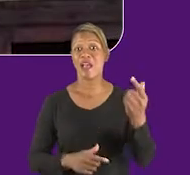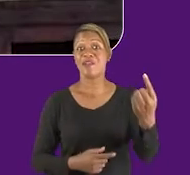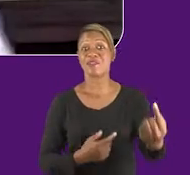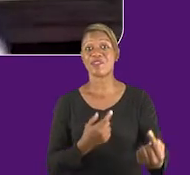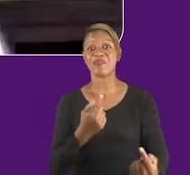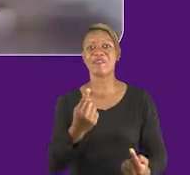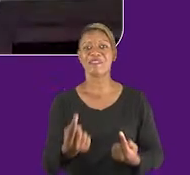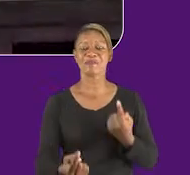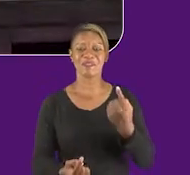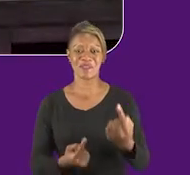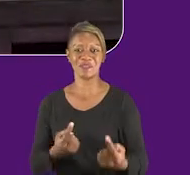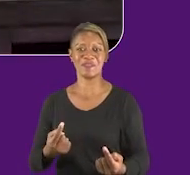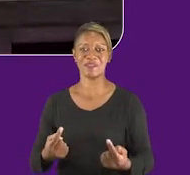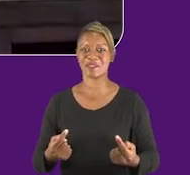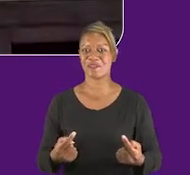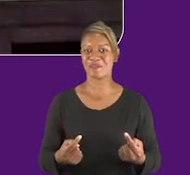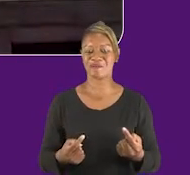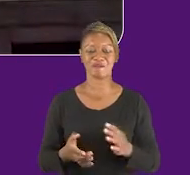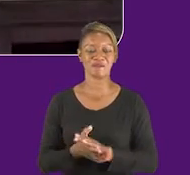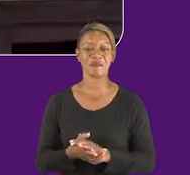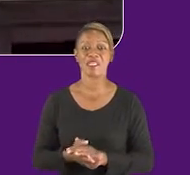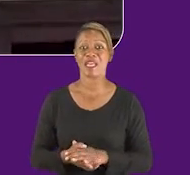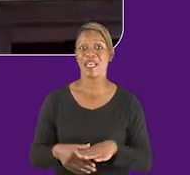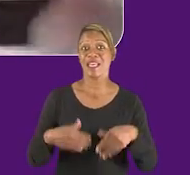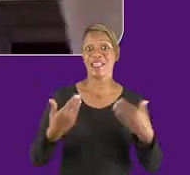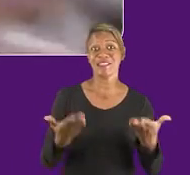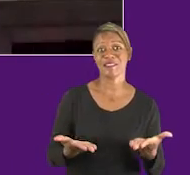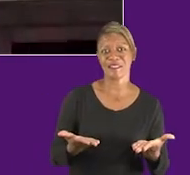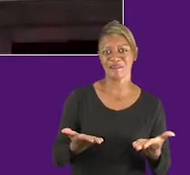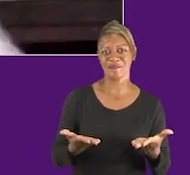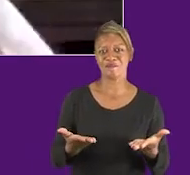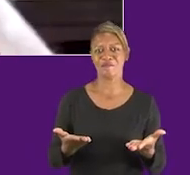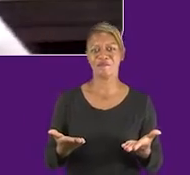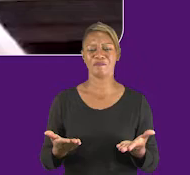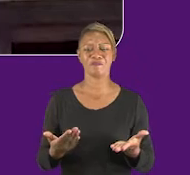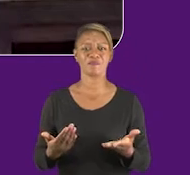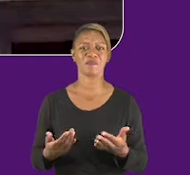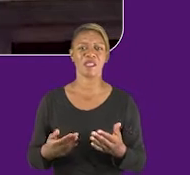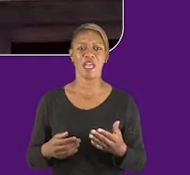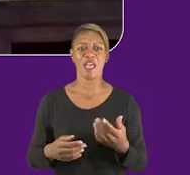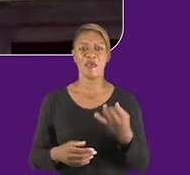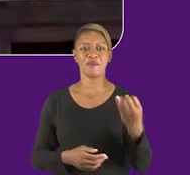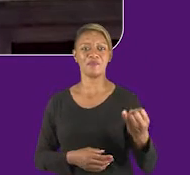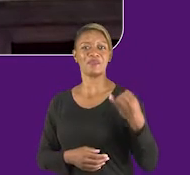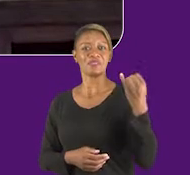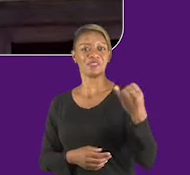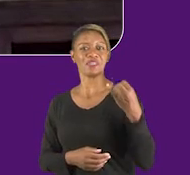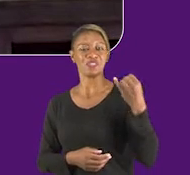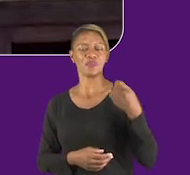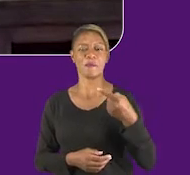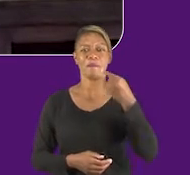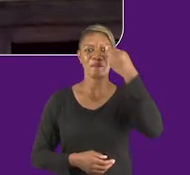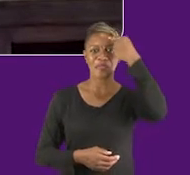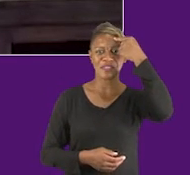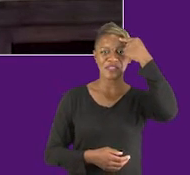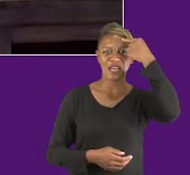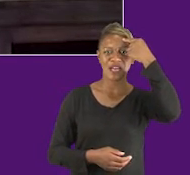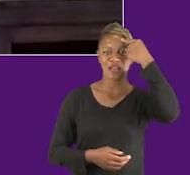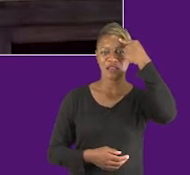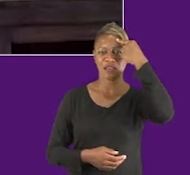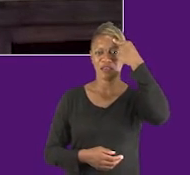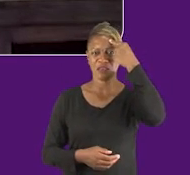a dor é essa Rick e da diversidade né então é por isso essa importância não adianta a gente pensar não